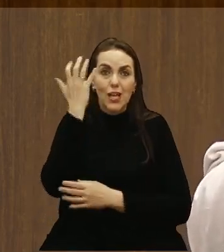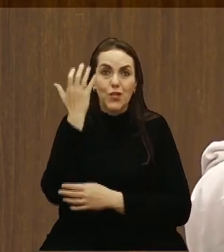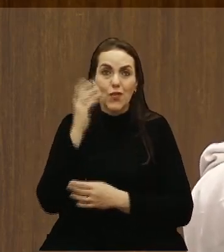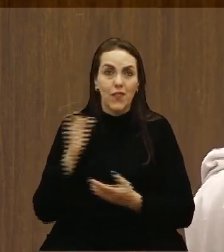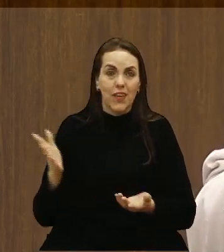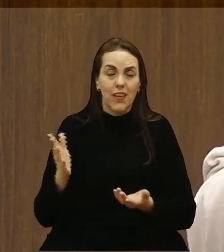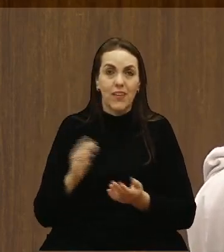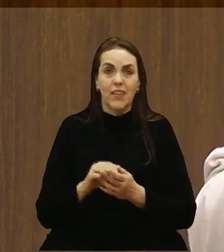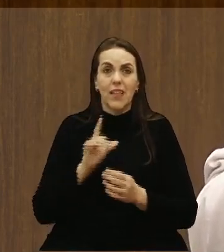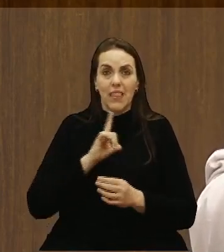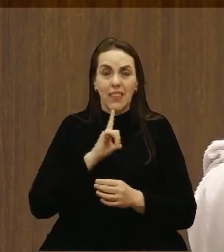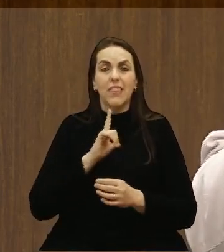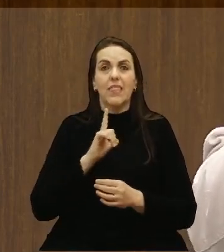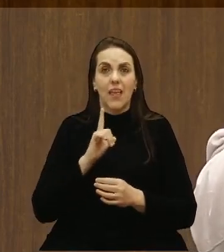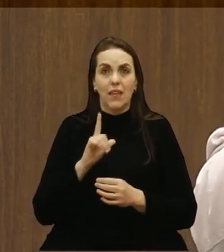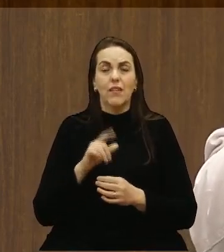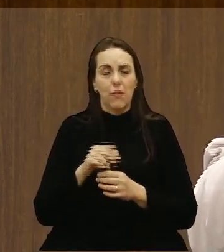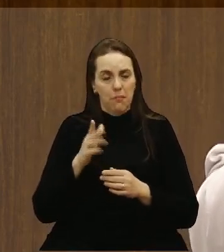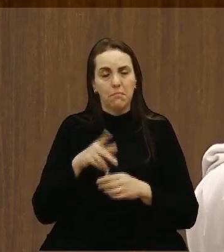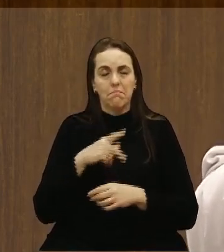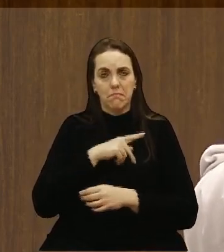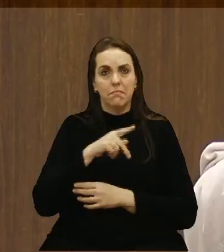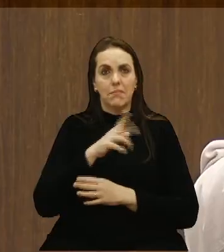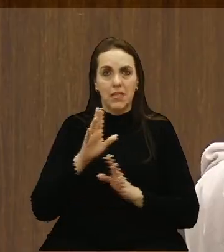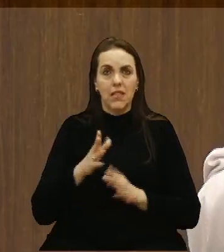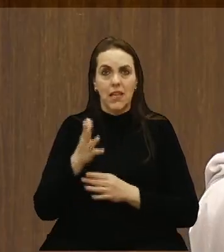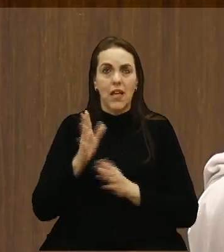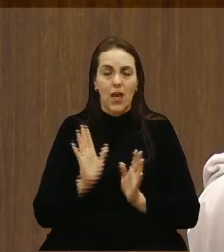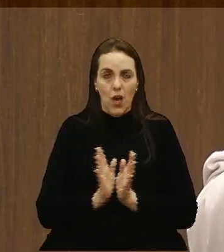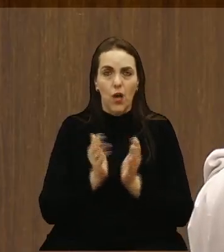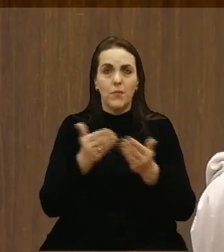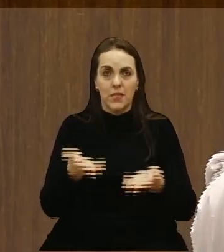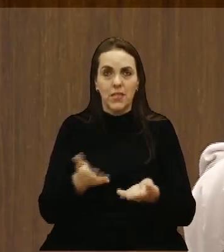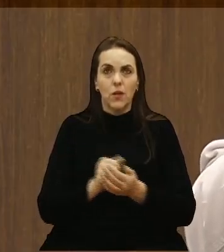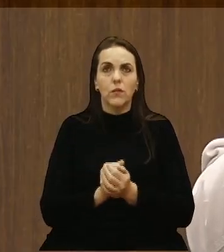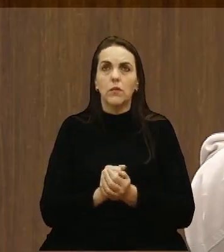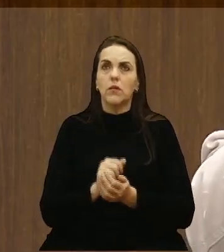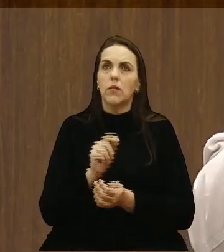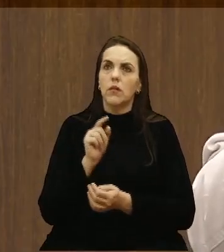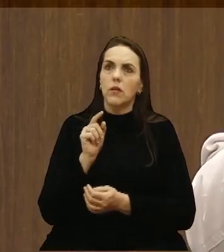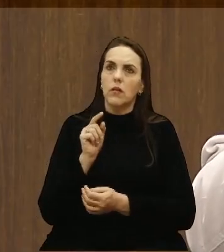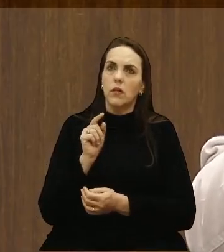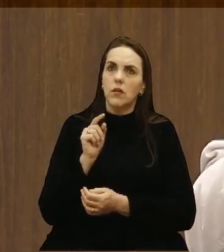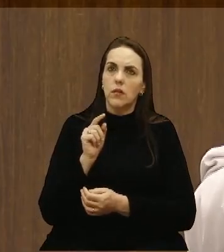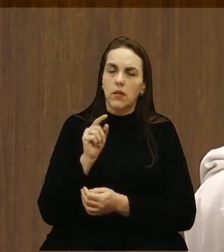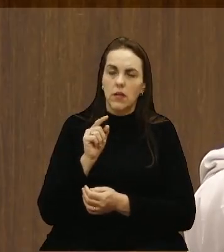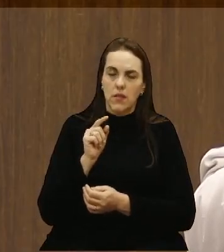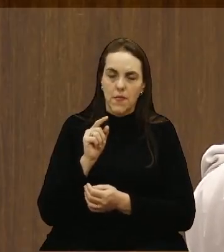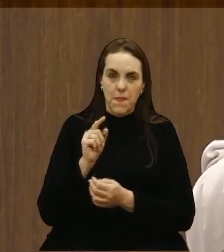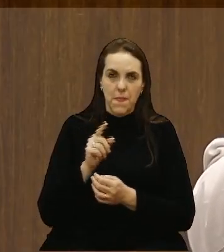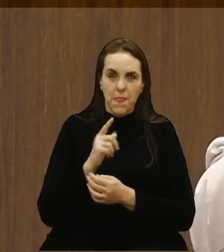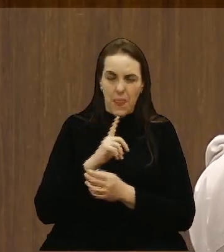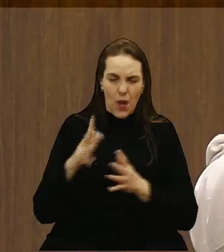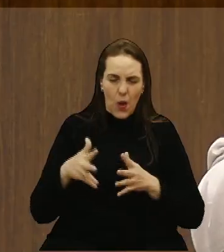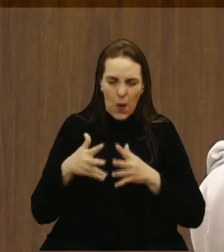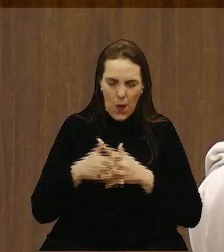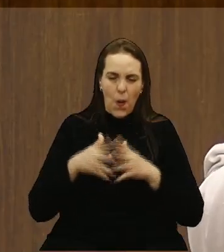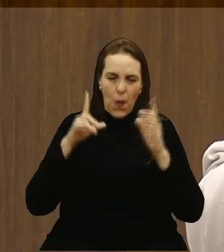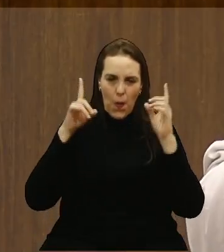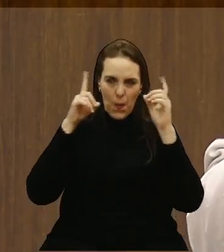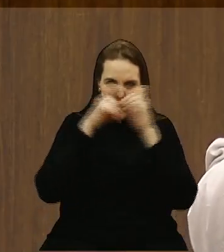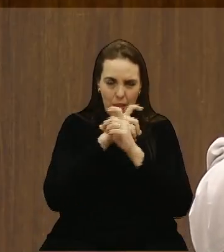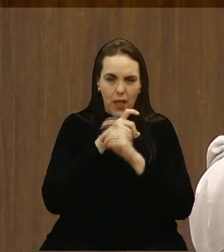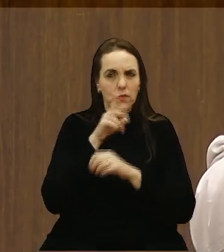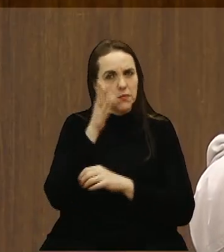tem feito na presidência dessa comissão. Nós temos alguns temas que são Segue em declaração espinhosos, de líder a bancada do Republicanos. complexos e que o senhor